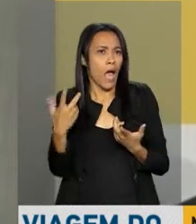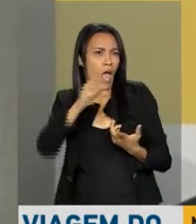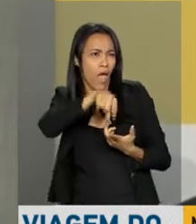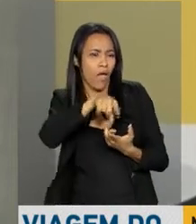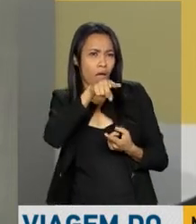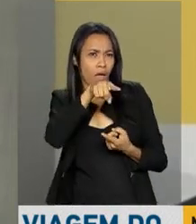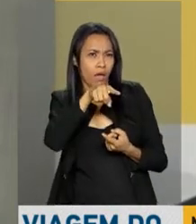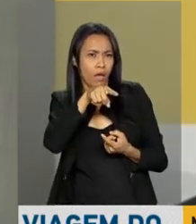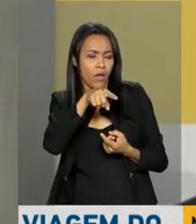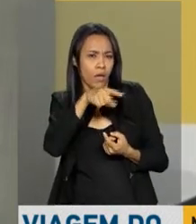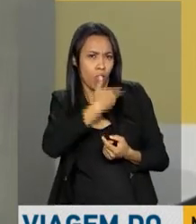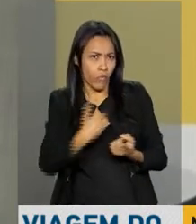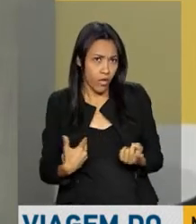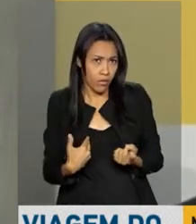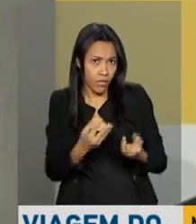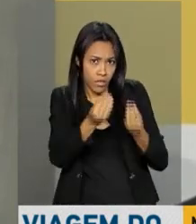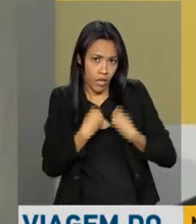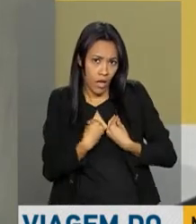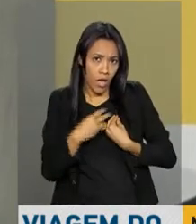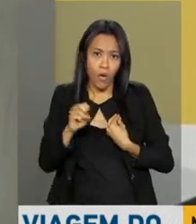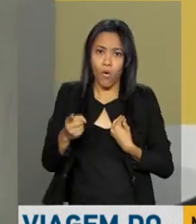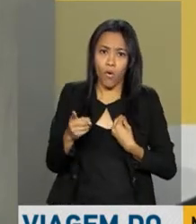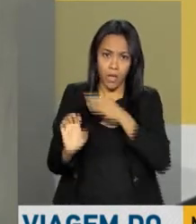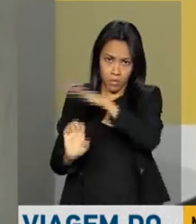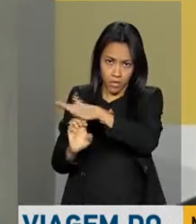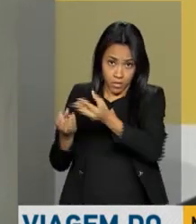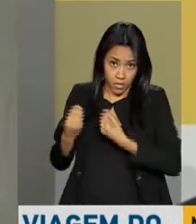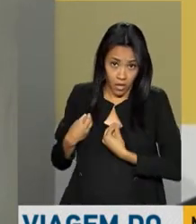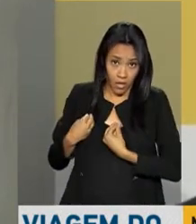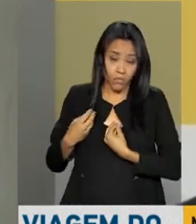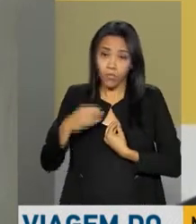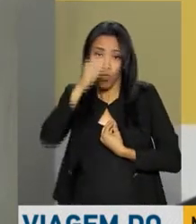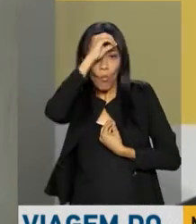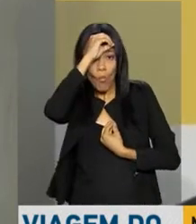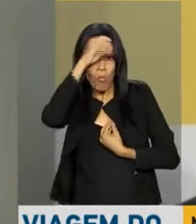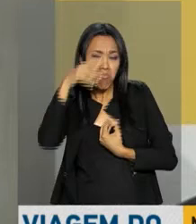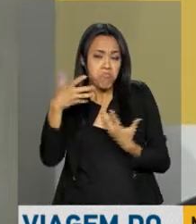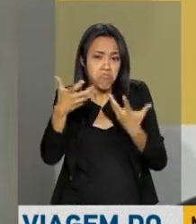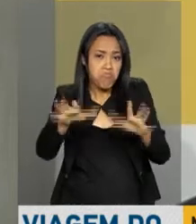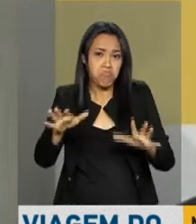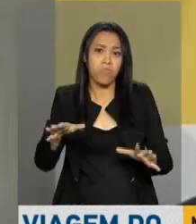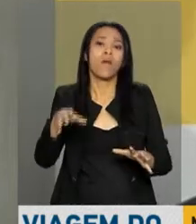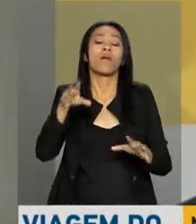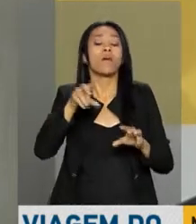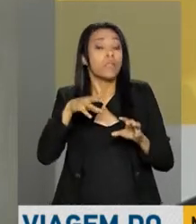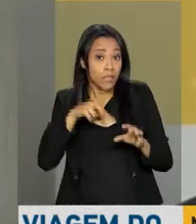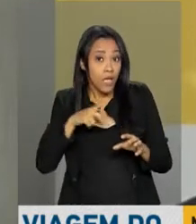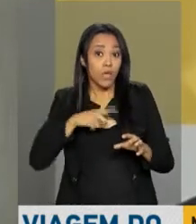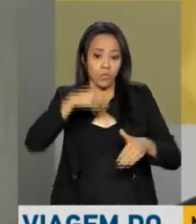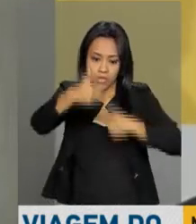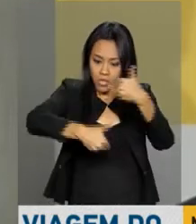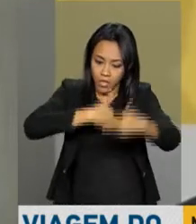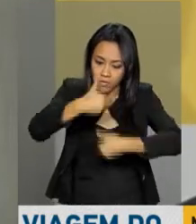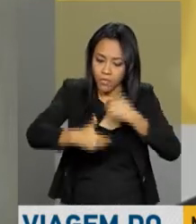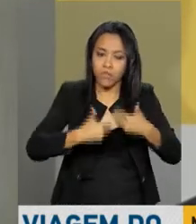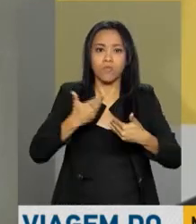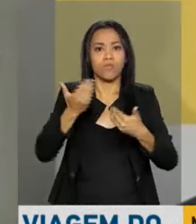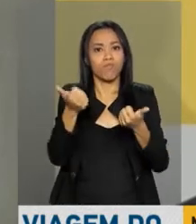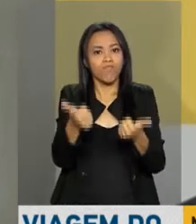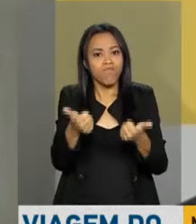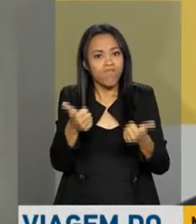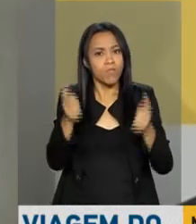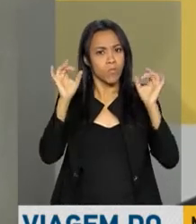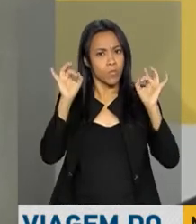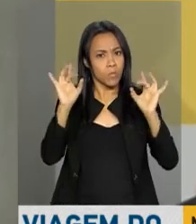pelo estado ou pela iniciativa privada desde que haja um serviço acessível e